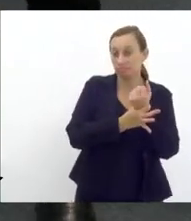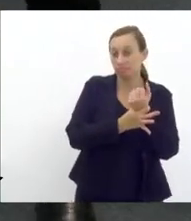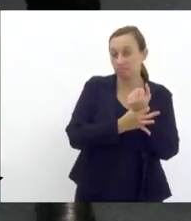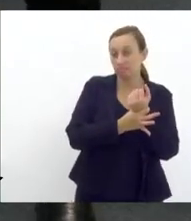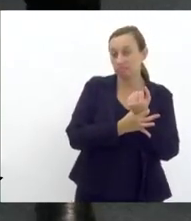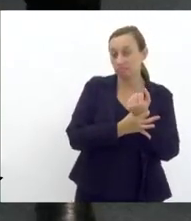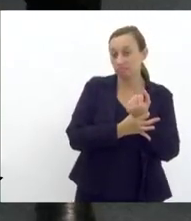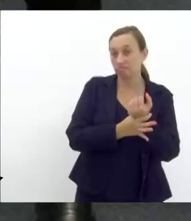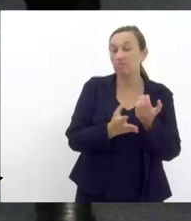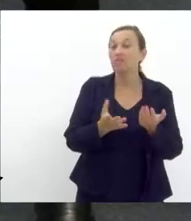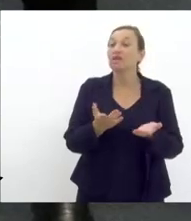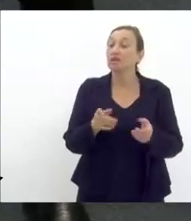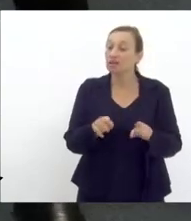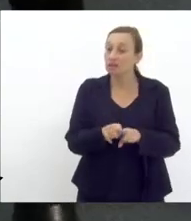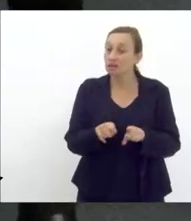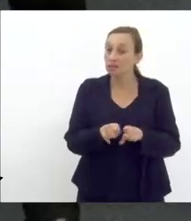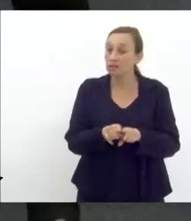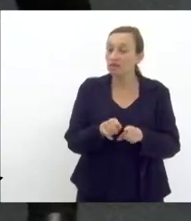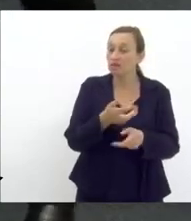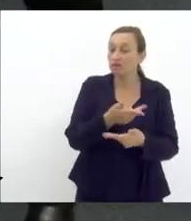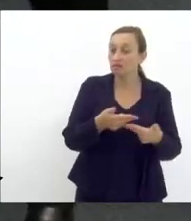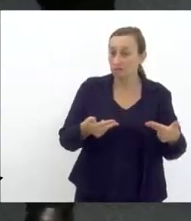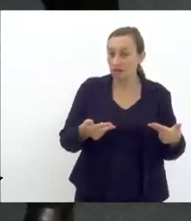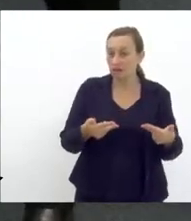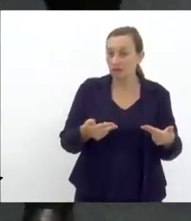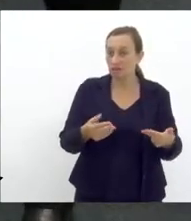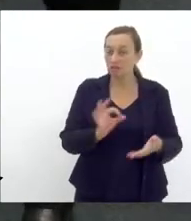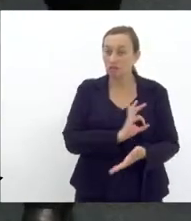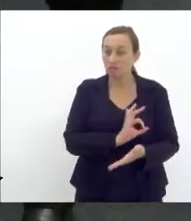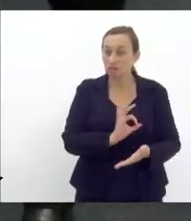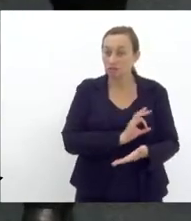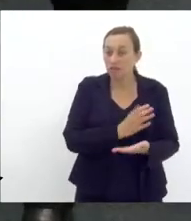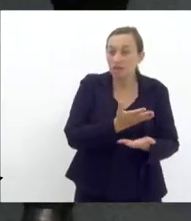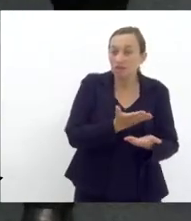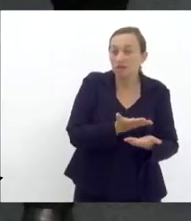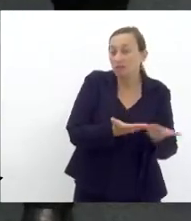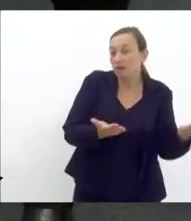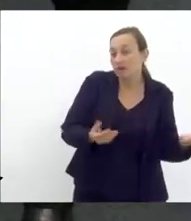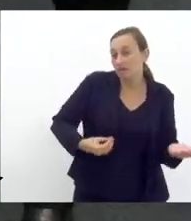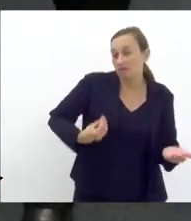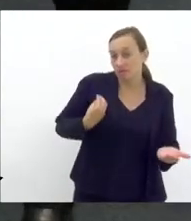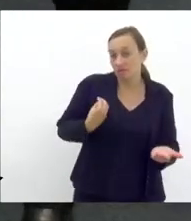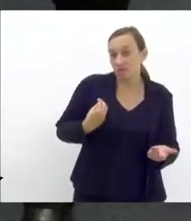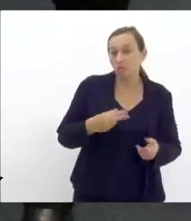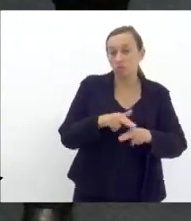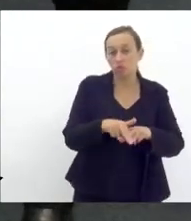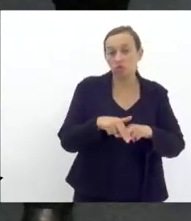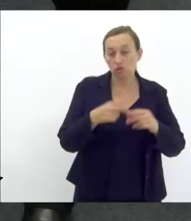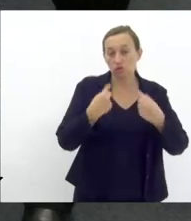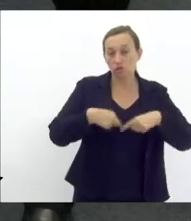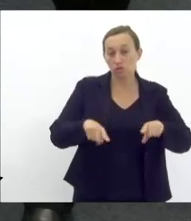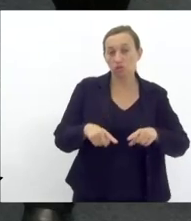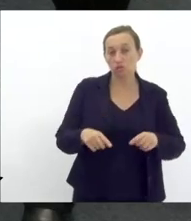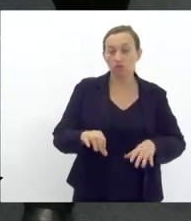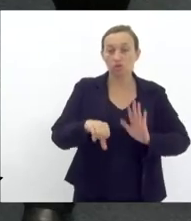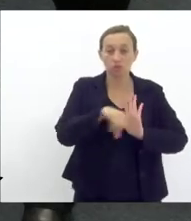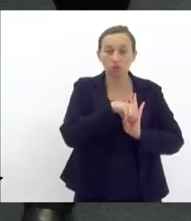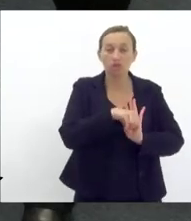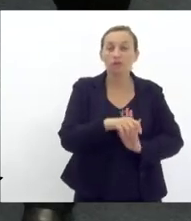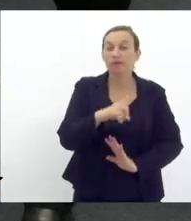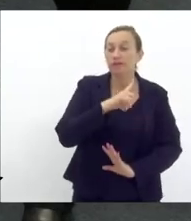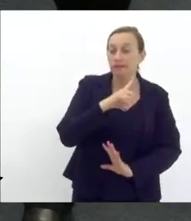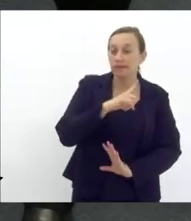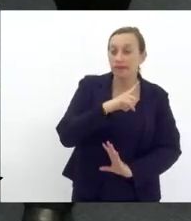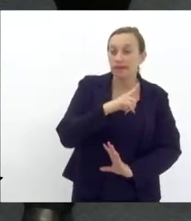muitas vidas no combate ao Crime e ter Como